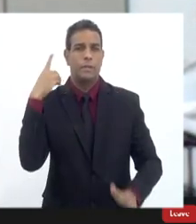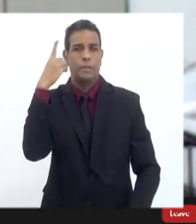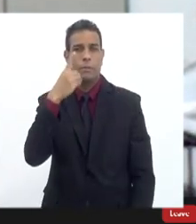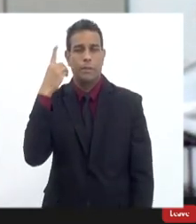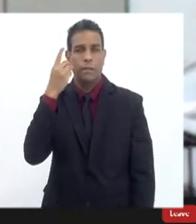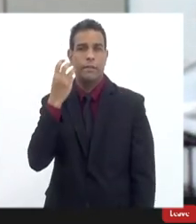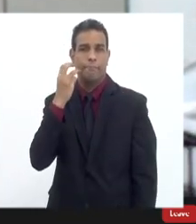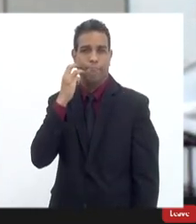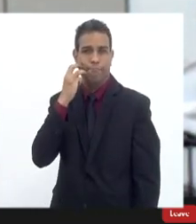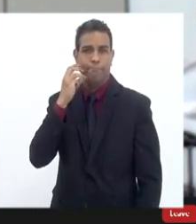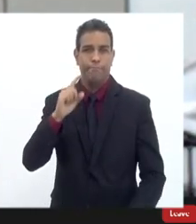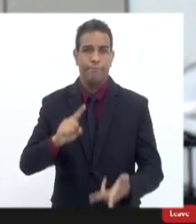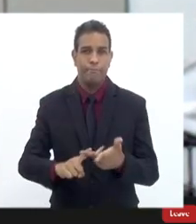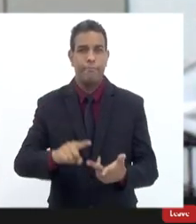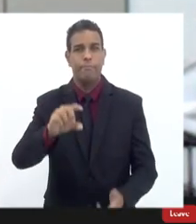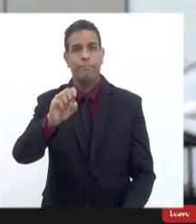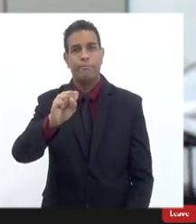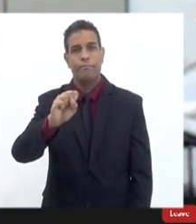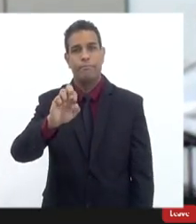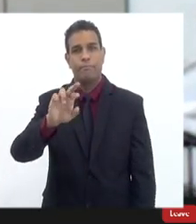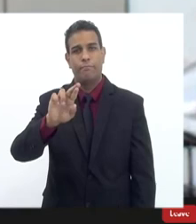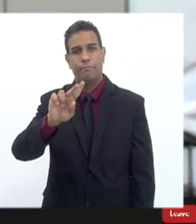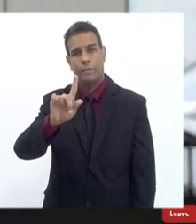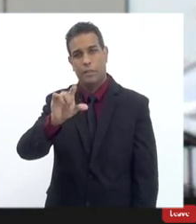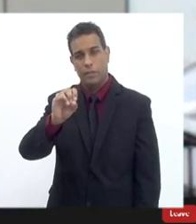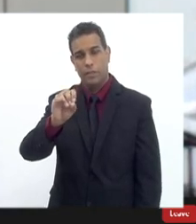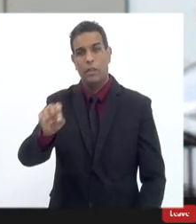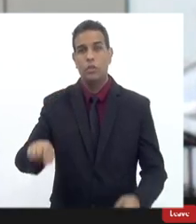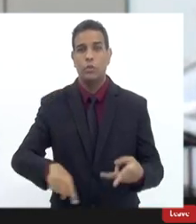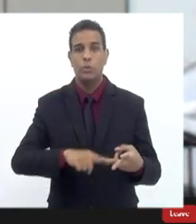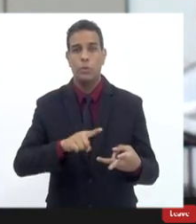Carneiro, Sérgio Fernandes,